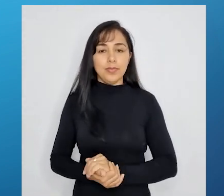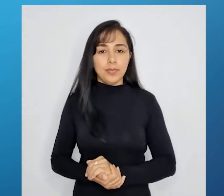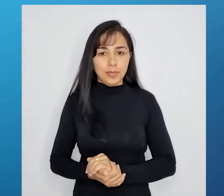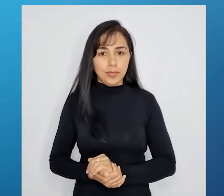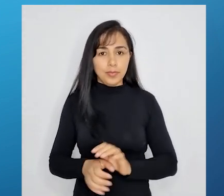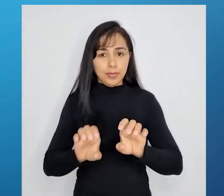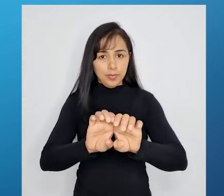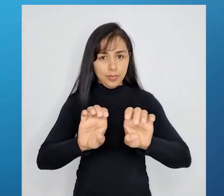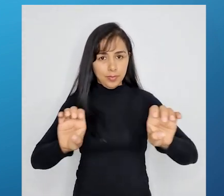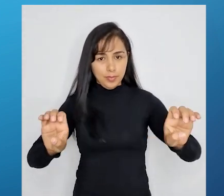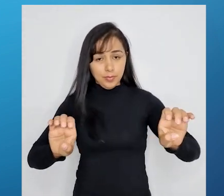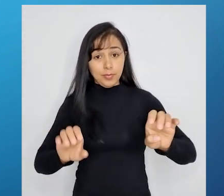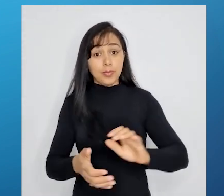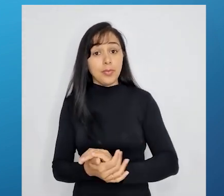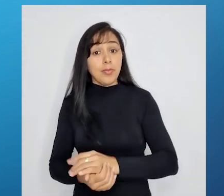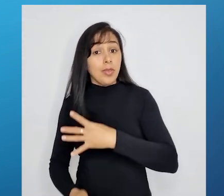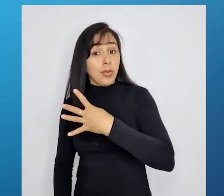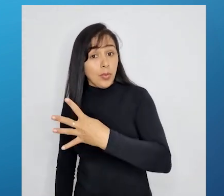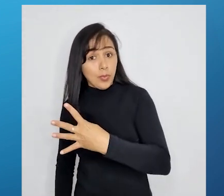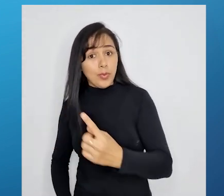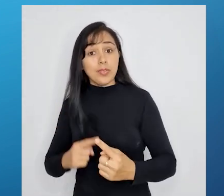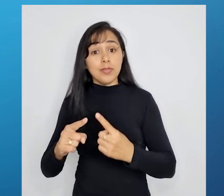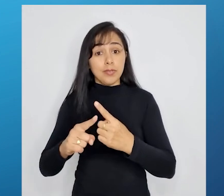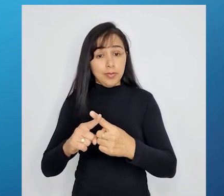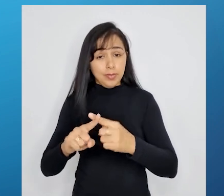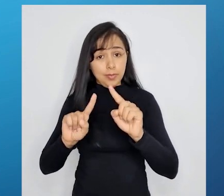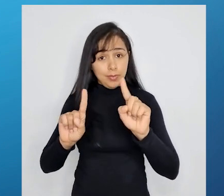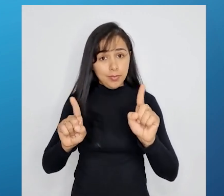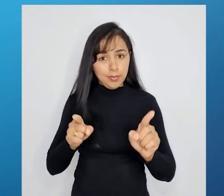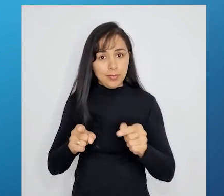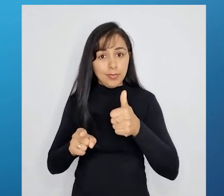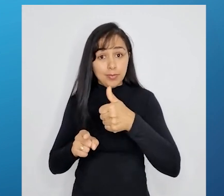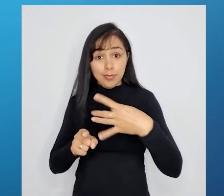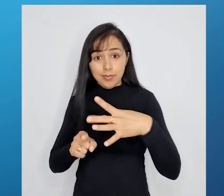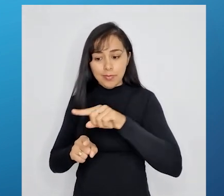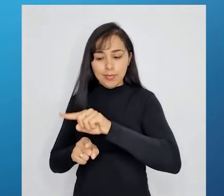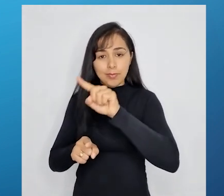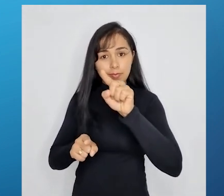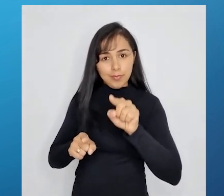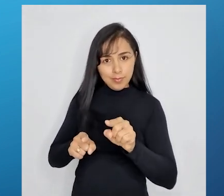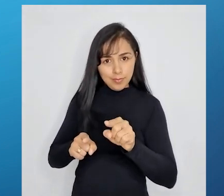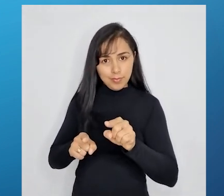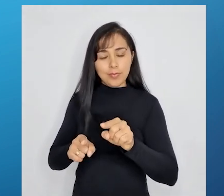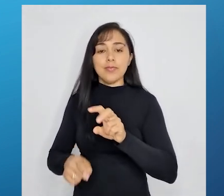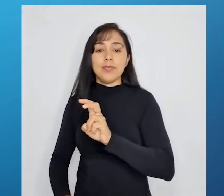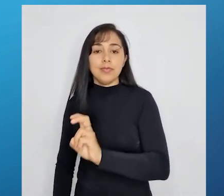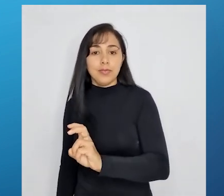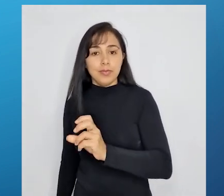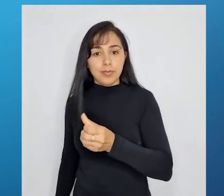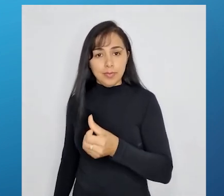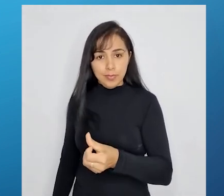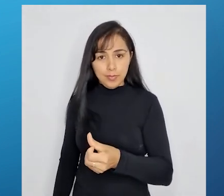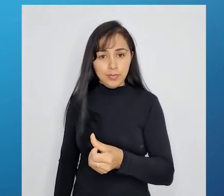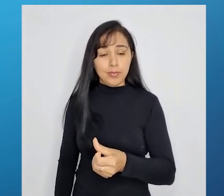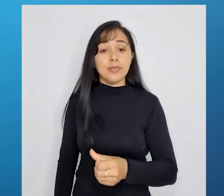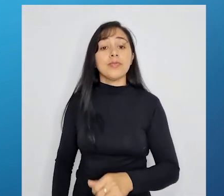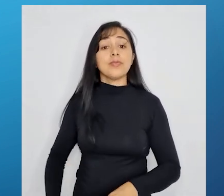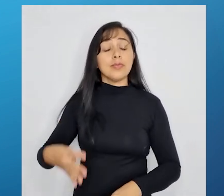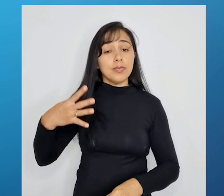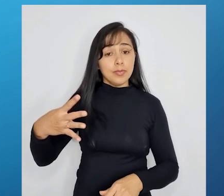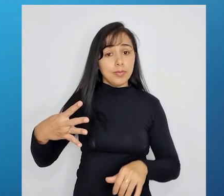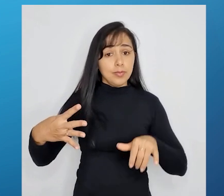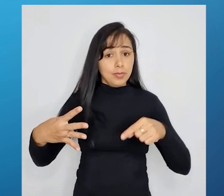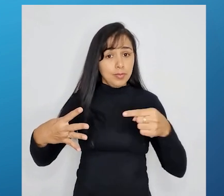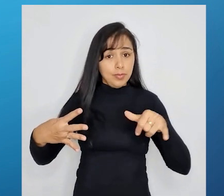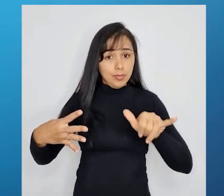lá. 4 vezes 14, isso mesmo, 56. 4 vezes menos y,